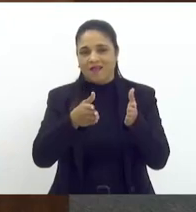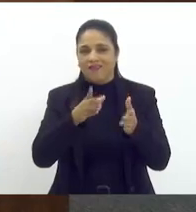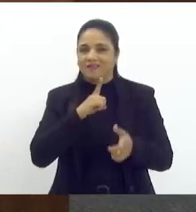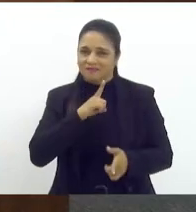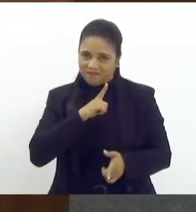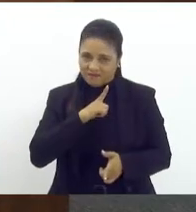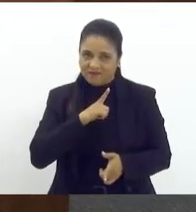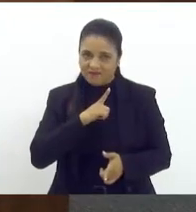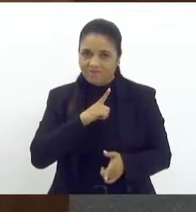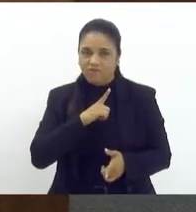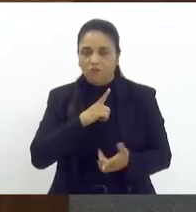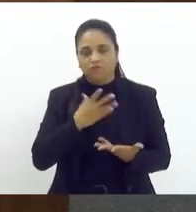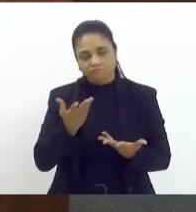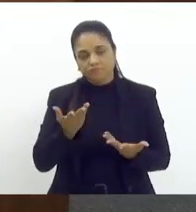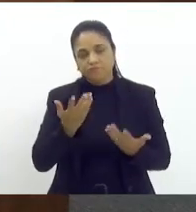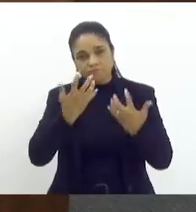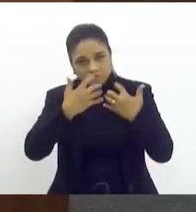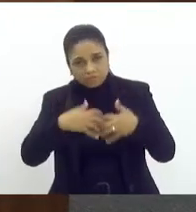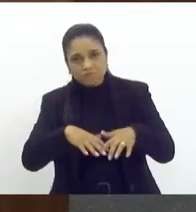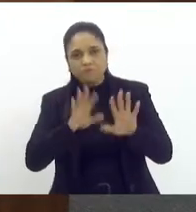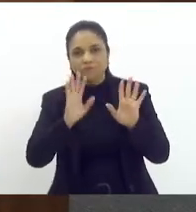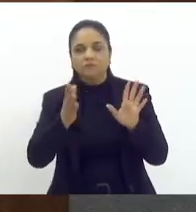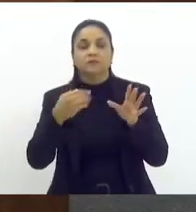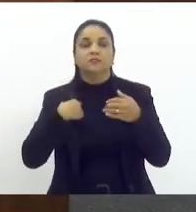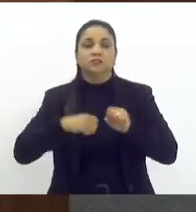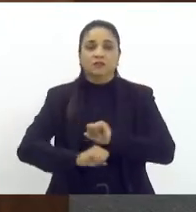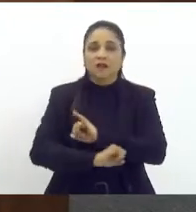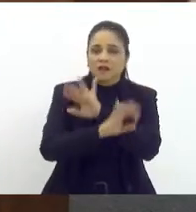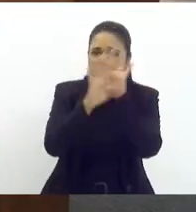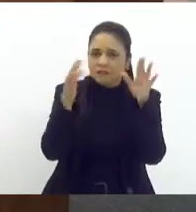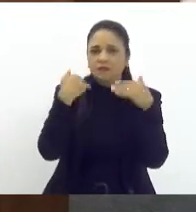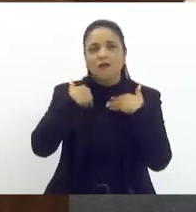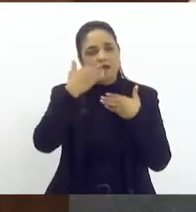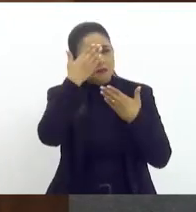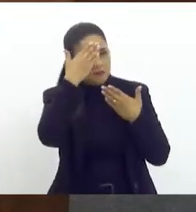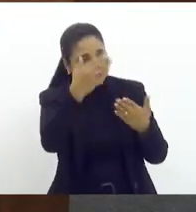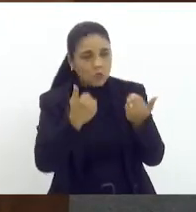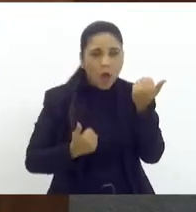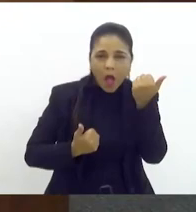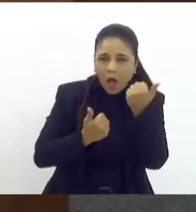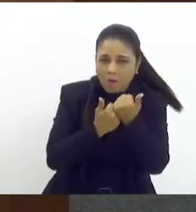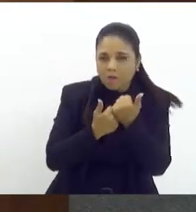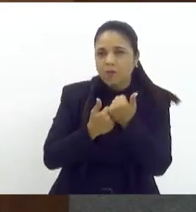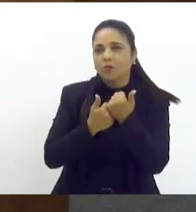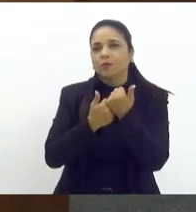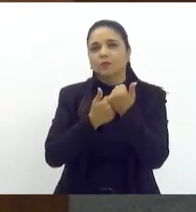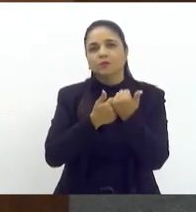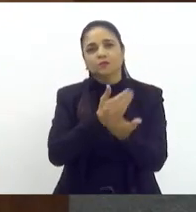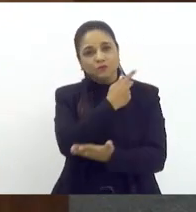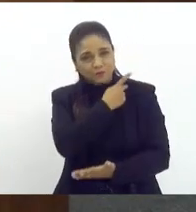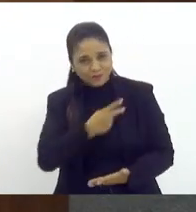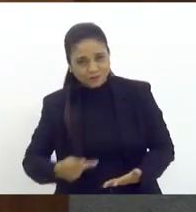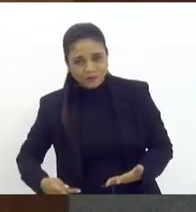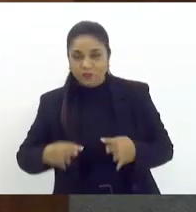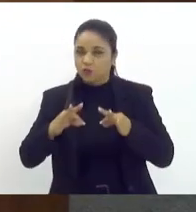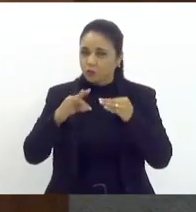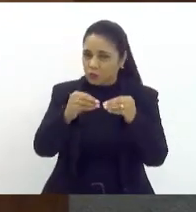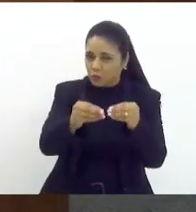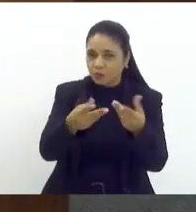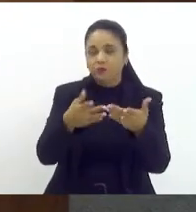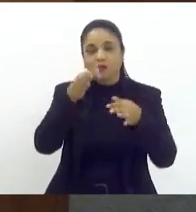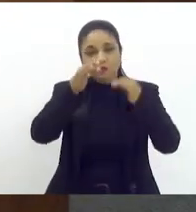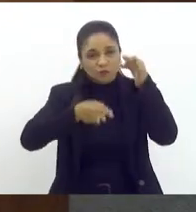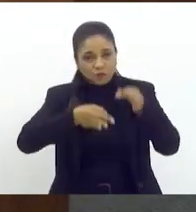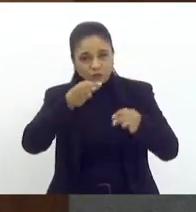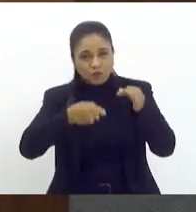mais adequado então esclarecendo agradecendo o apoio de vossa excelência eu acho que nós vamos fazer justiça com os